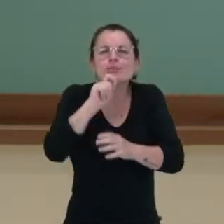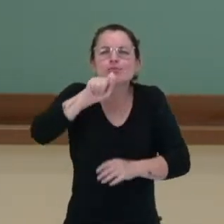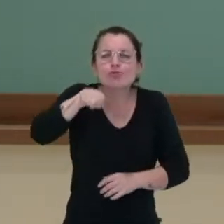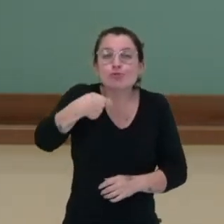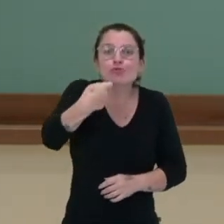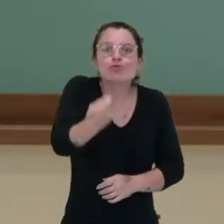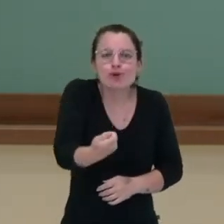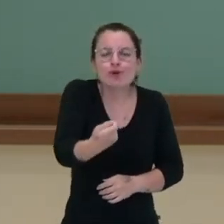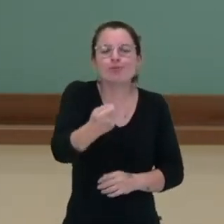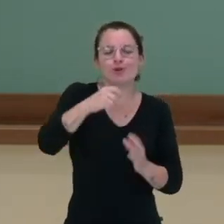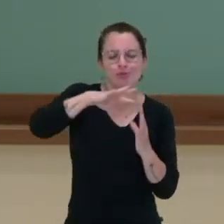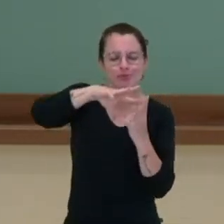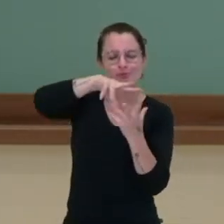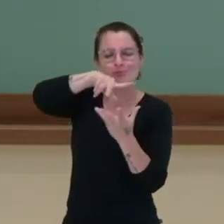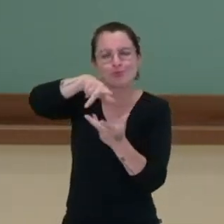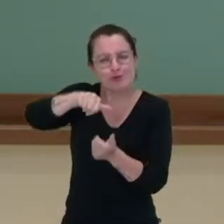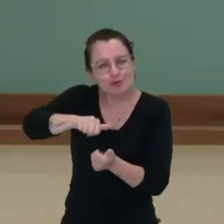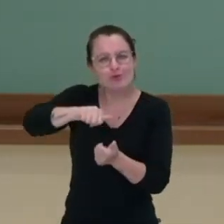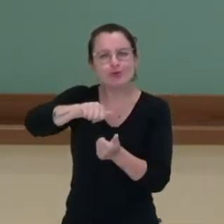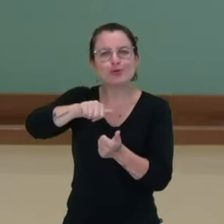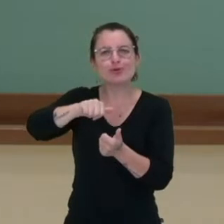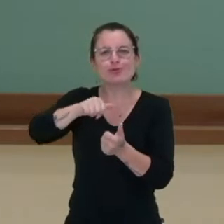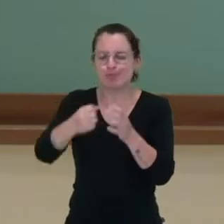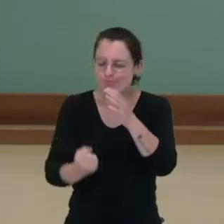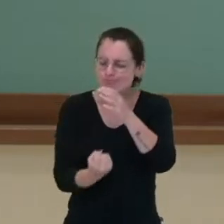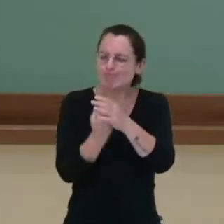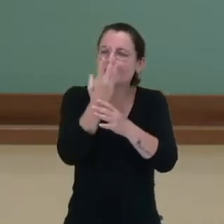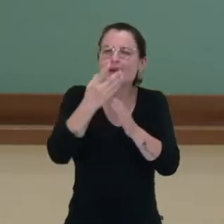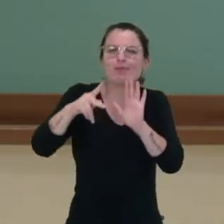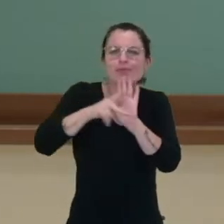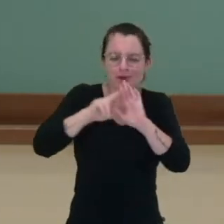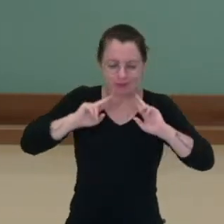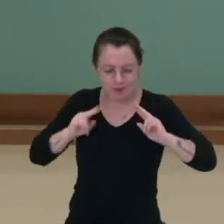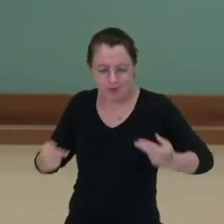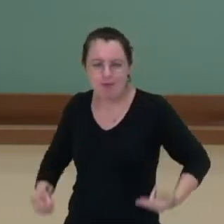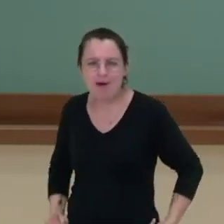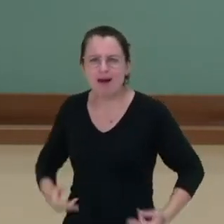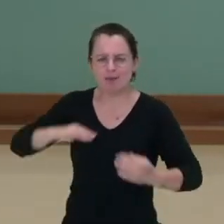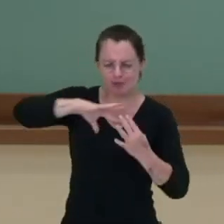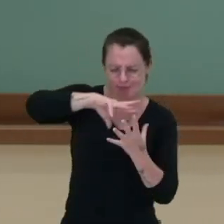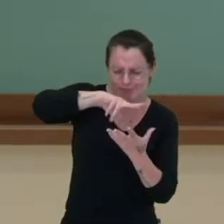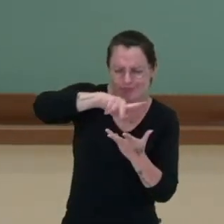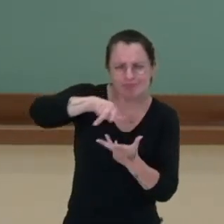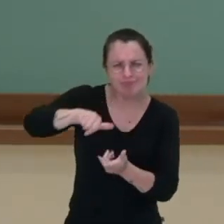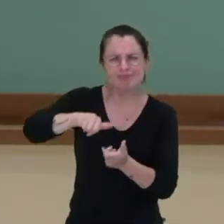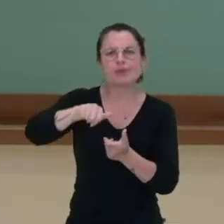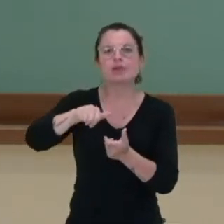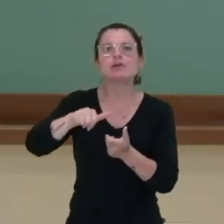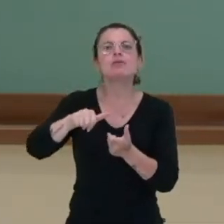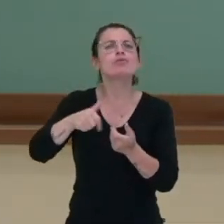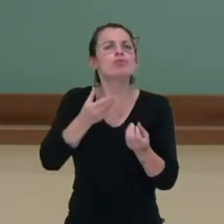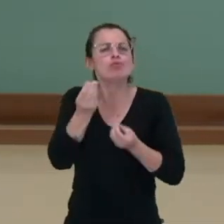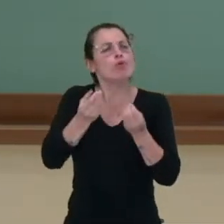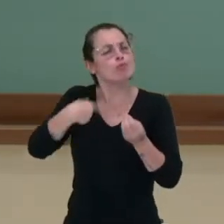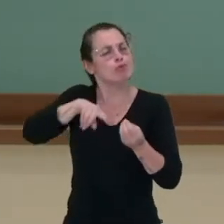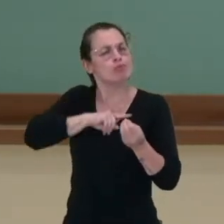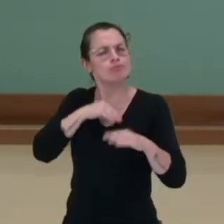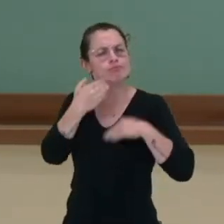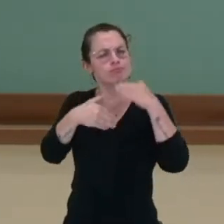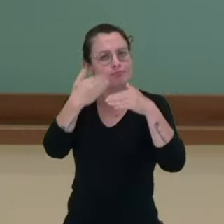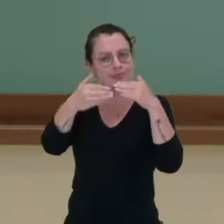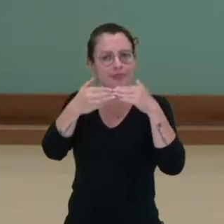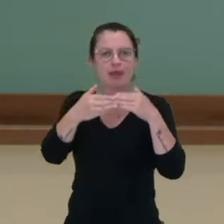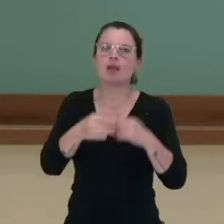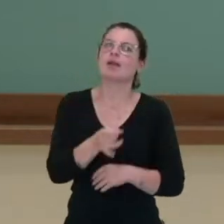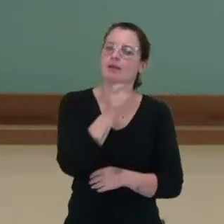o surgimento do mundo, sobre o surgimento do homem, do planeta Terra, de onde nós viemos. É claro que